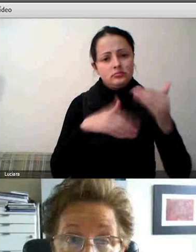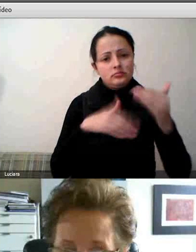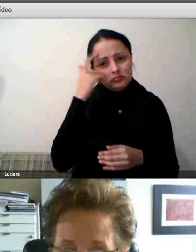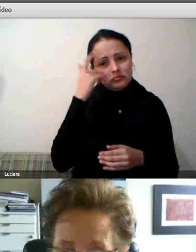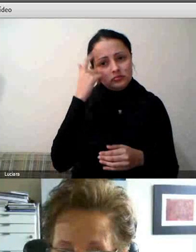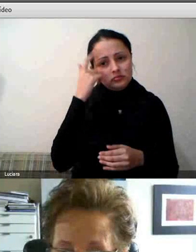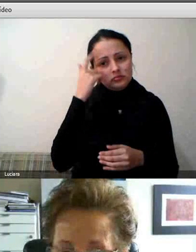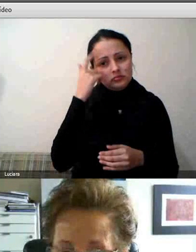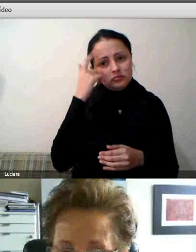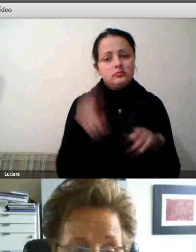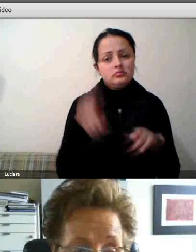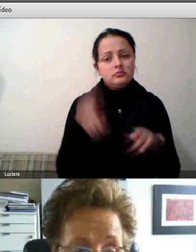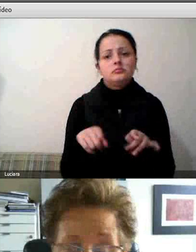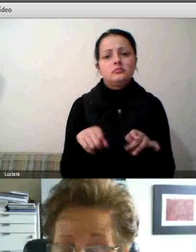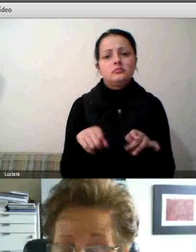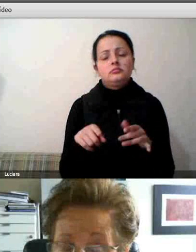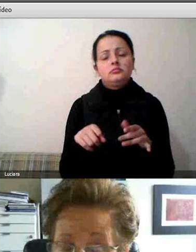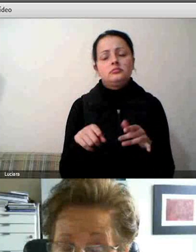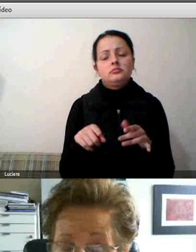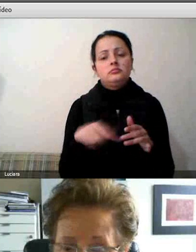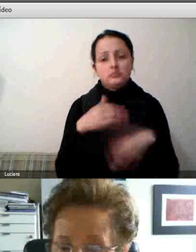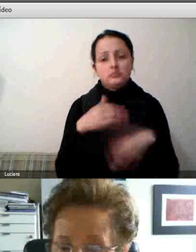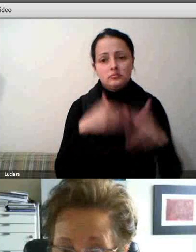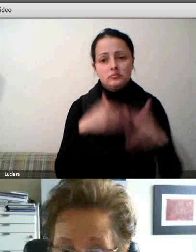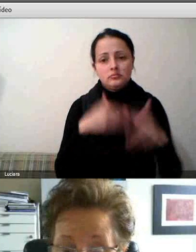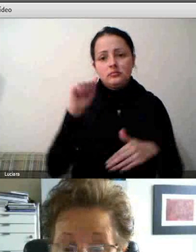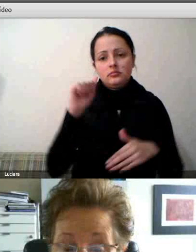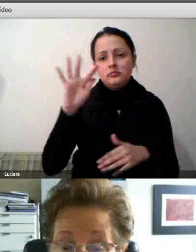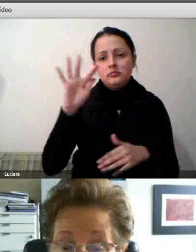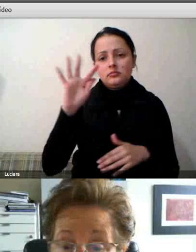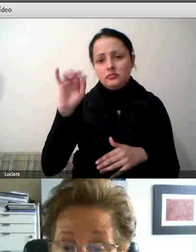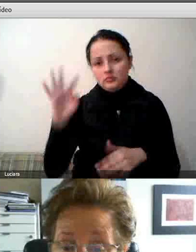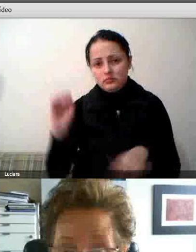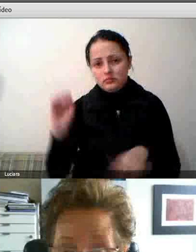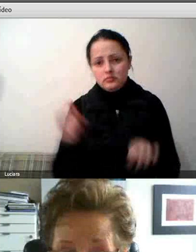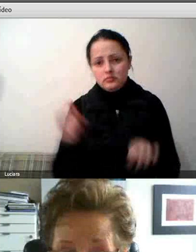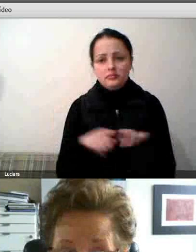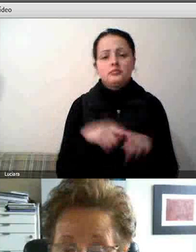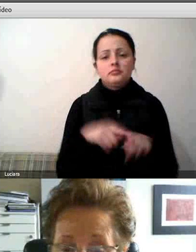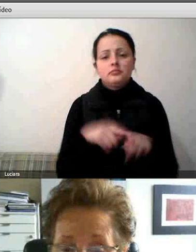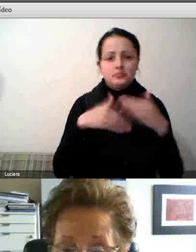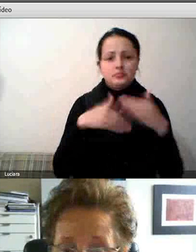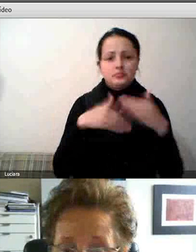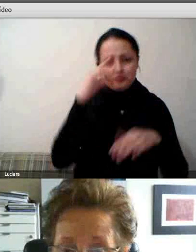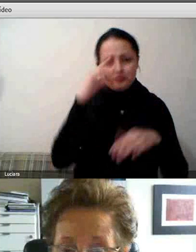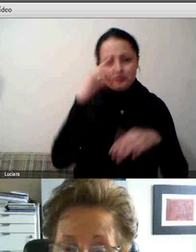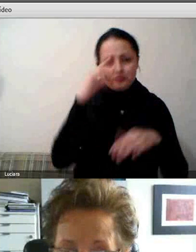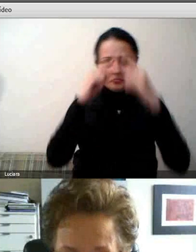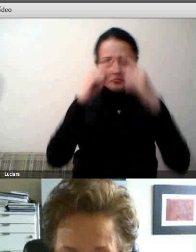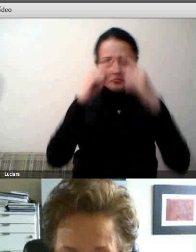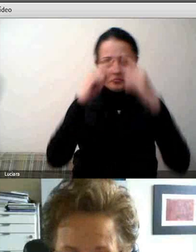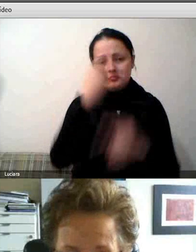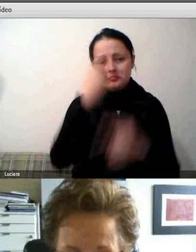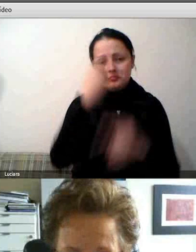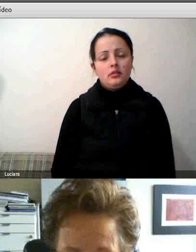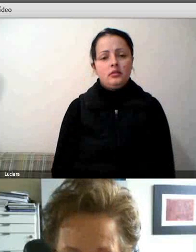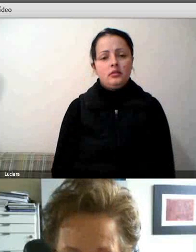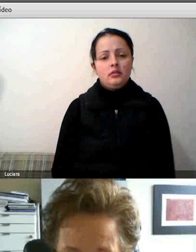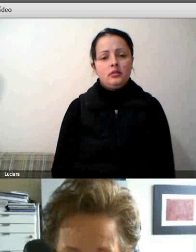fixar. Tem que fixar o conteúdo. Não. Ele tem que reter os mecanismos de construção desse